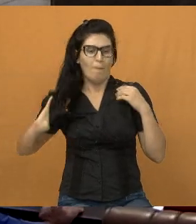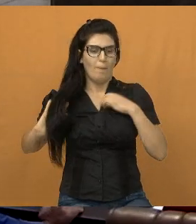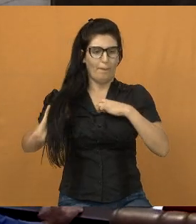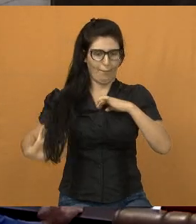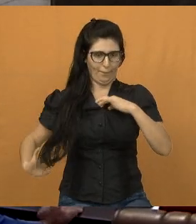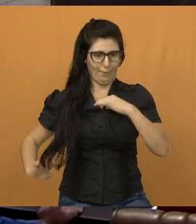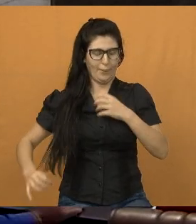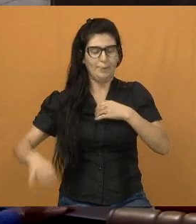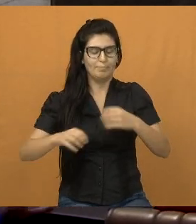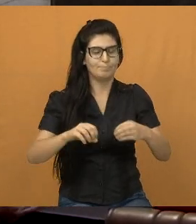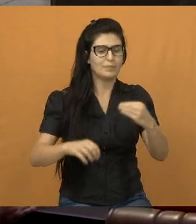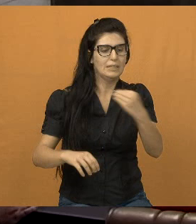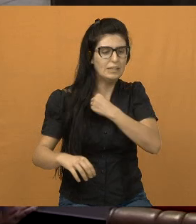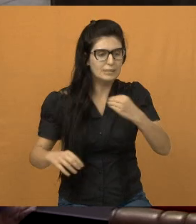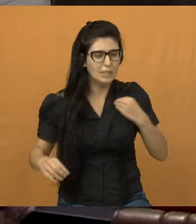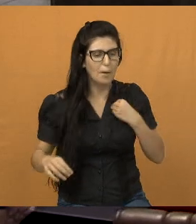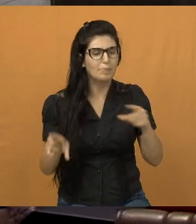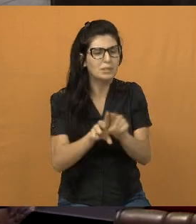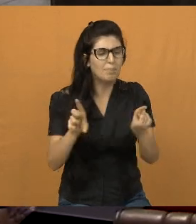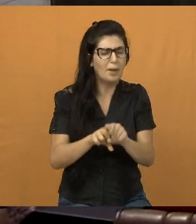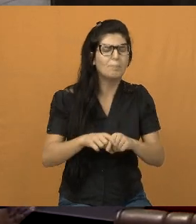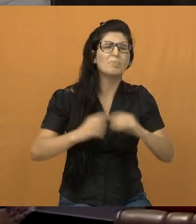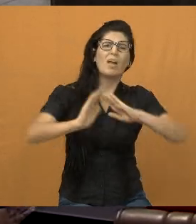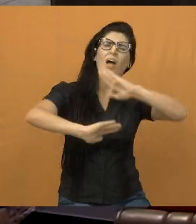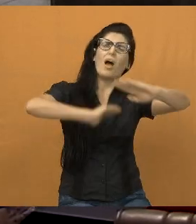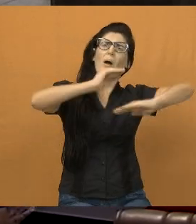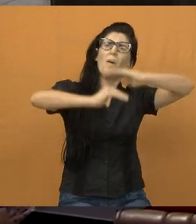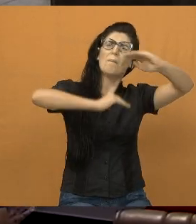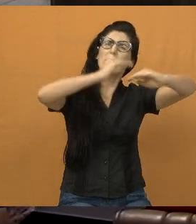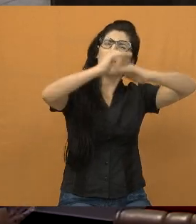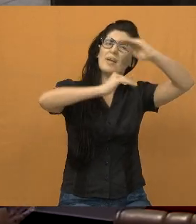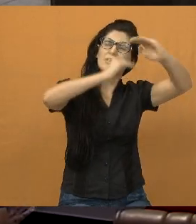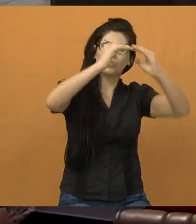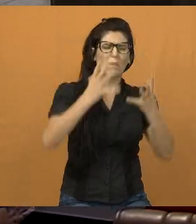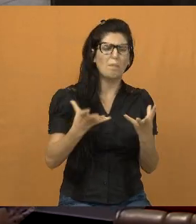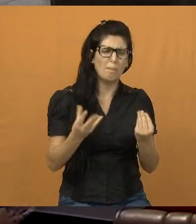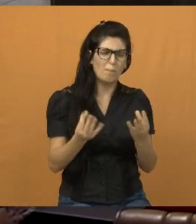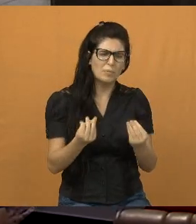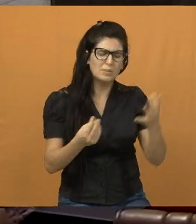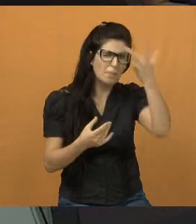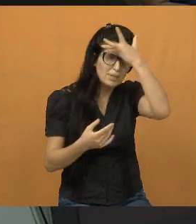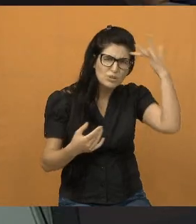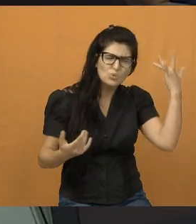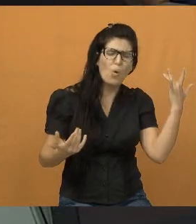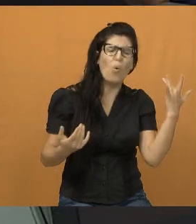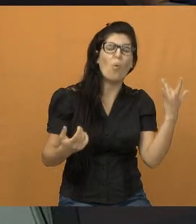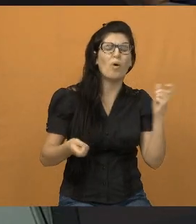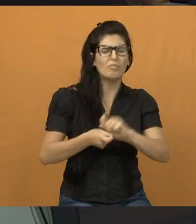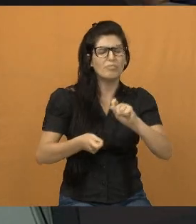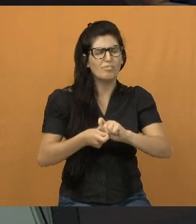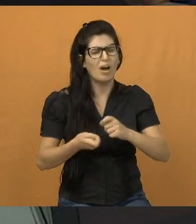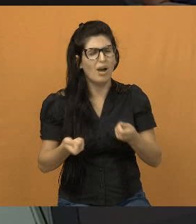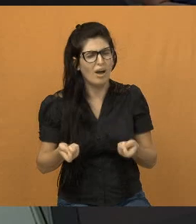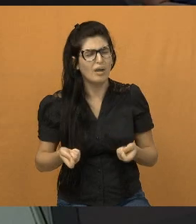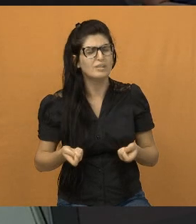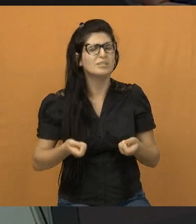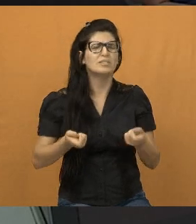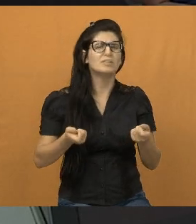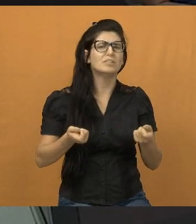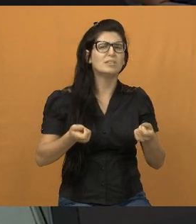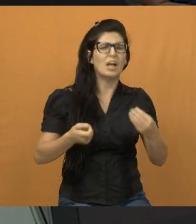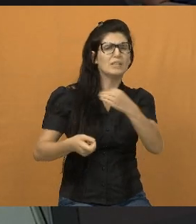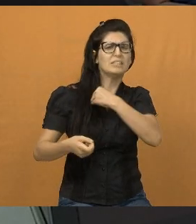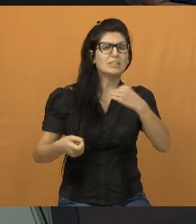um aumento crescente aqui nos exames de ecocardiograma, que é referente a doenças